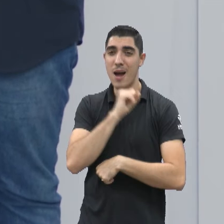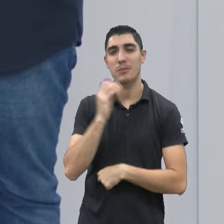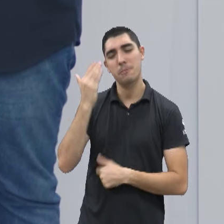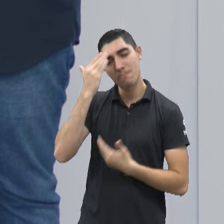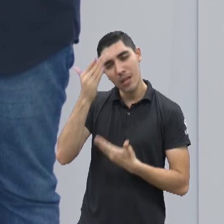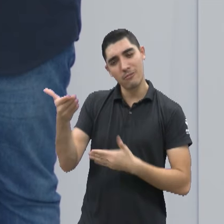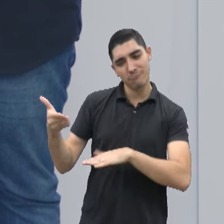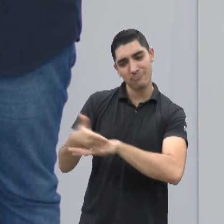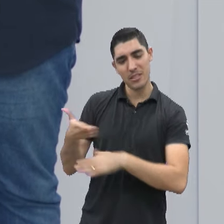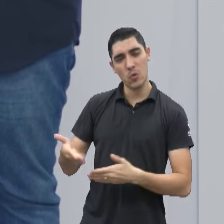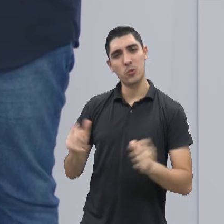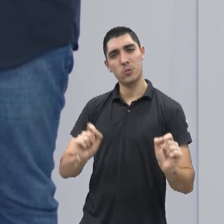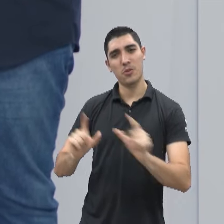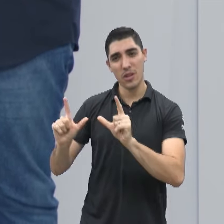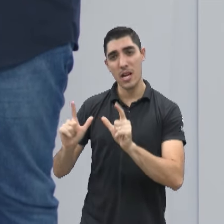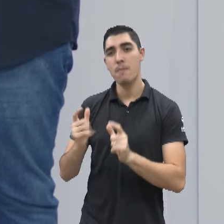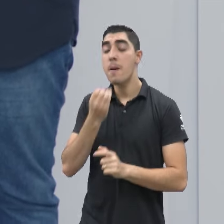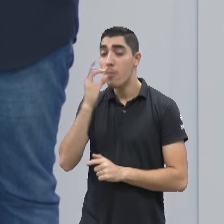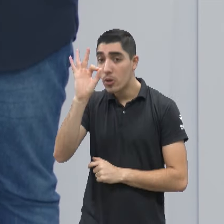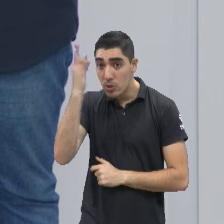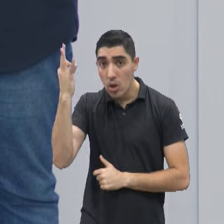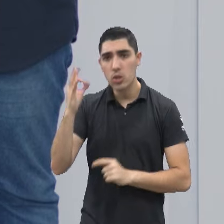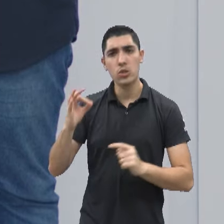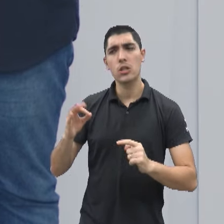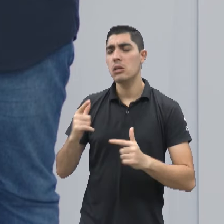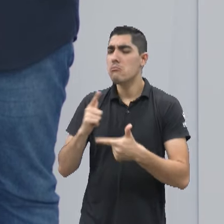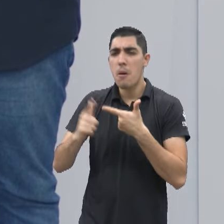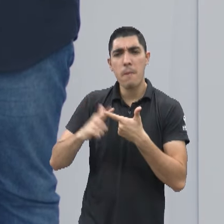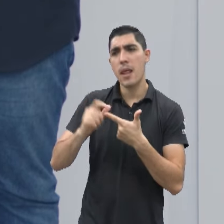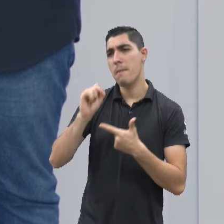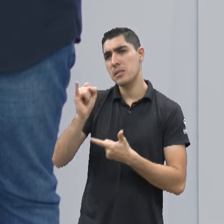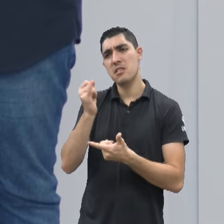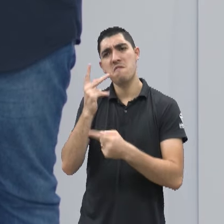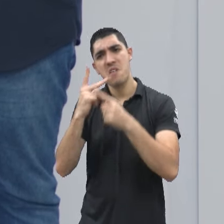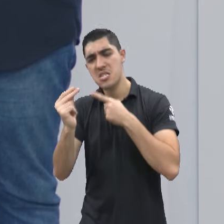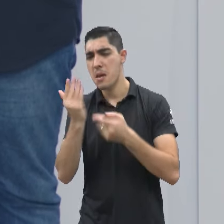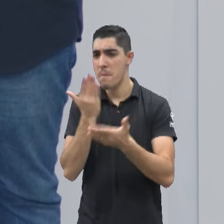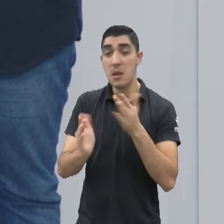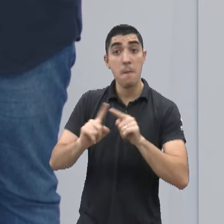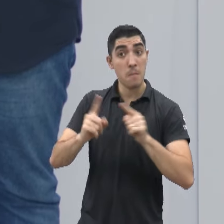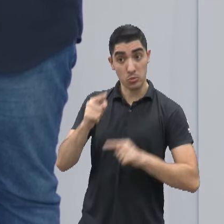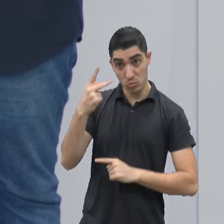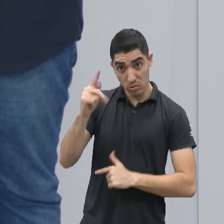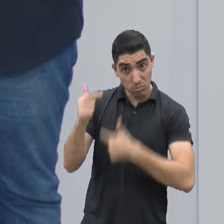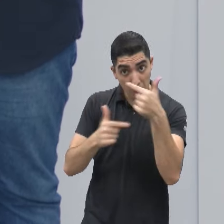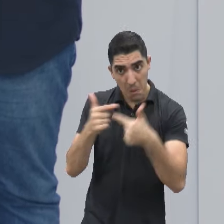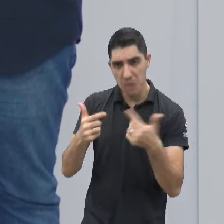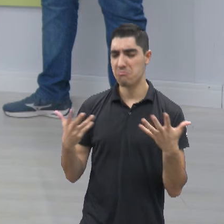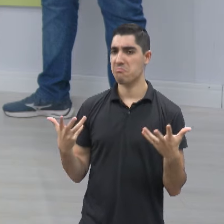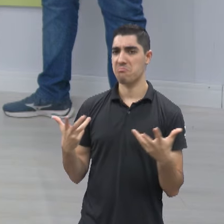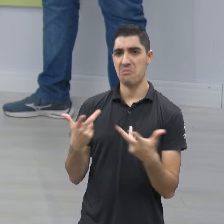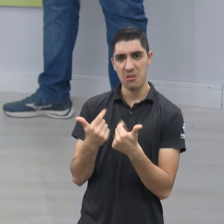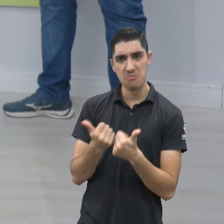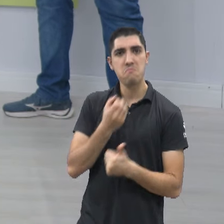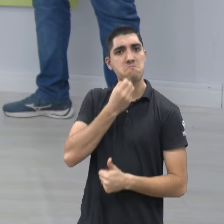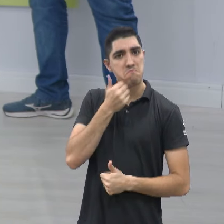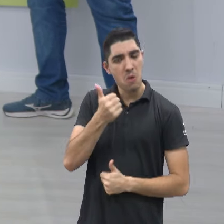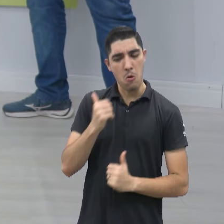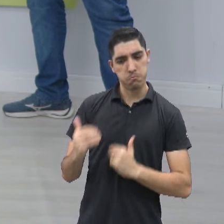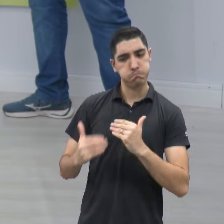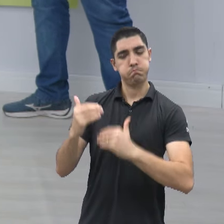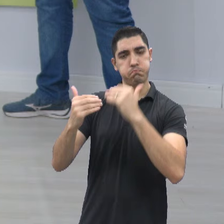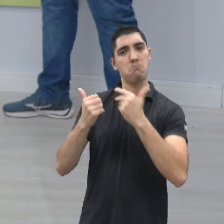do Esporte, desejando sorte e sucesso, independente do resultado, já mostra que o trabalho está sendo bem feito, está caminhando. Parabéns mais uma